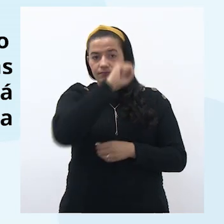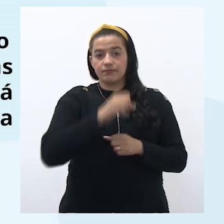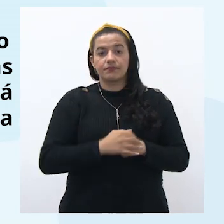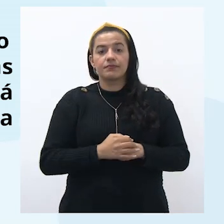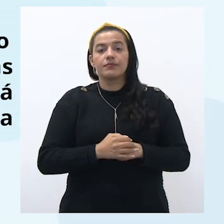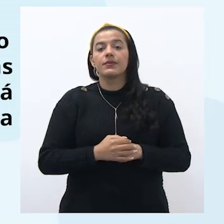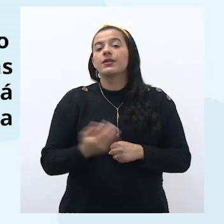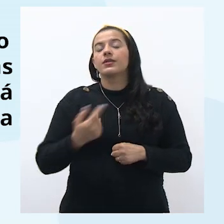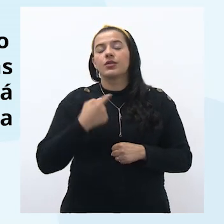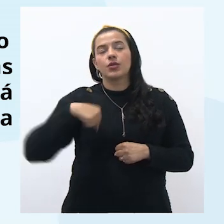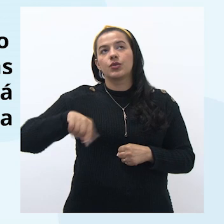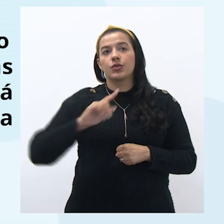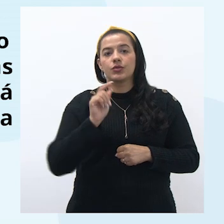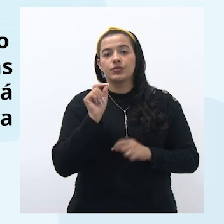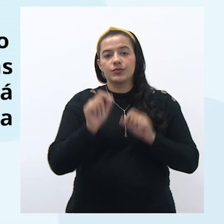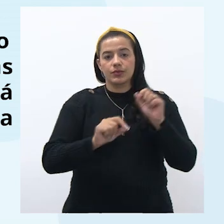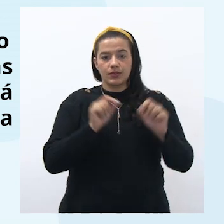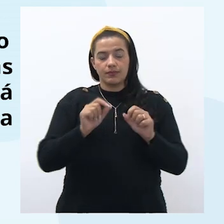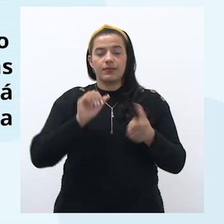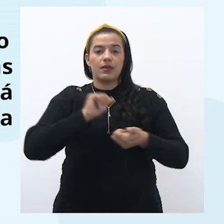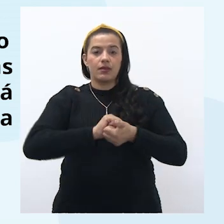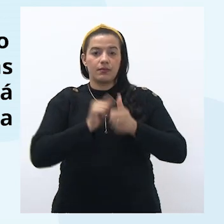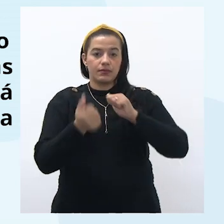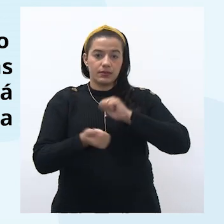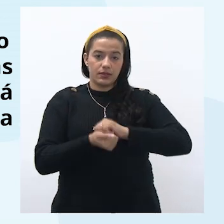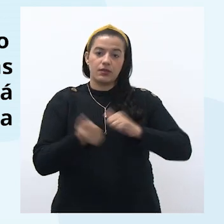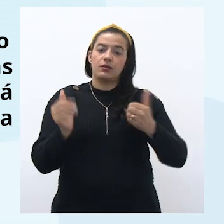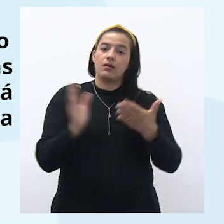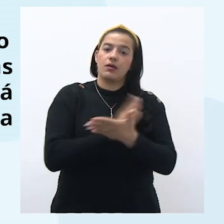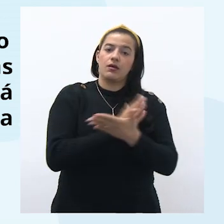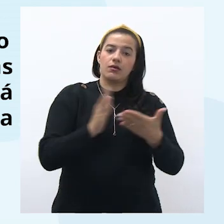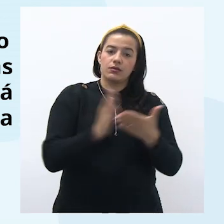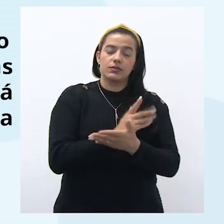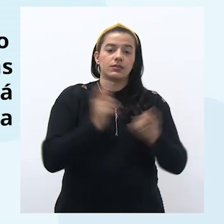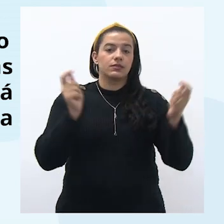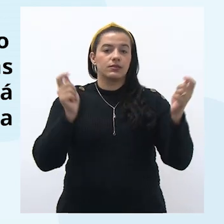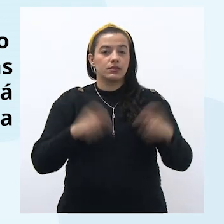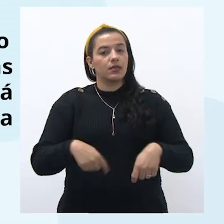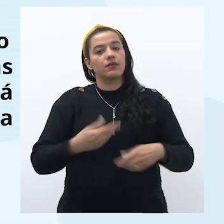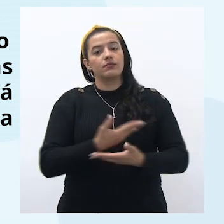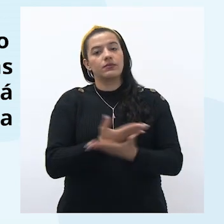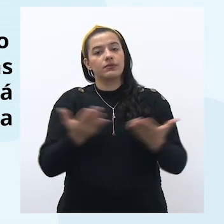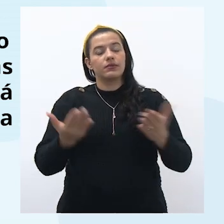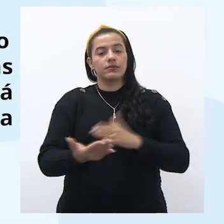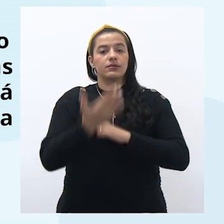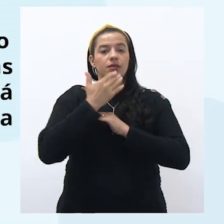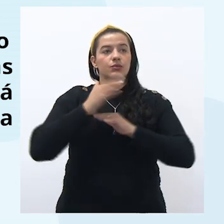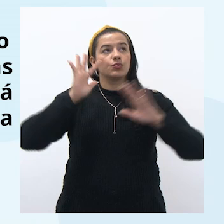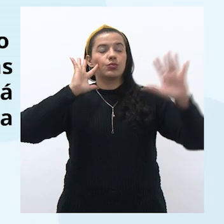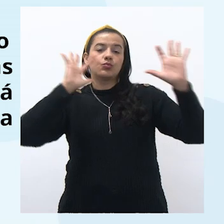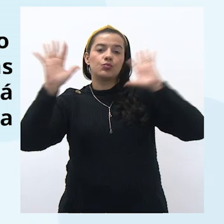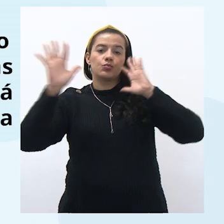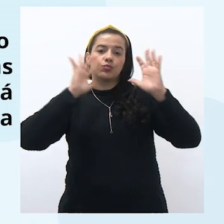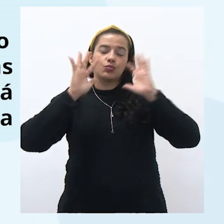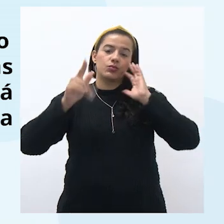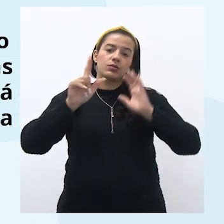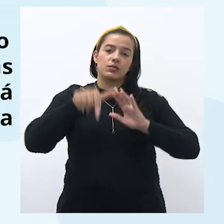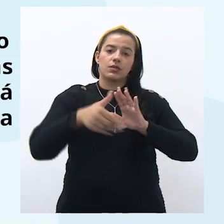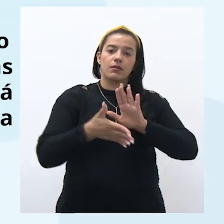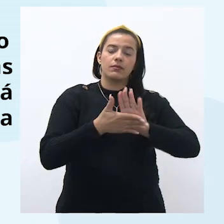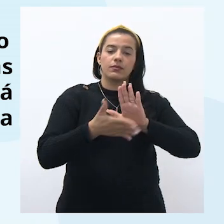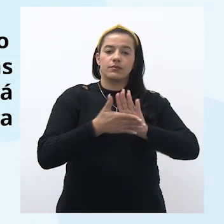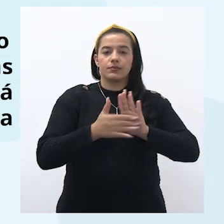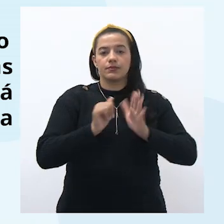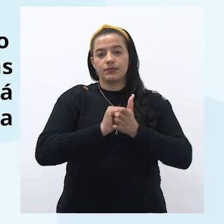gente fez foi adaptar alguns passos para que a gente possa ir fazendo essa reflexão sobre a proposta dessa atividade em